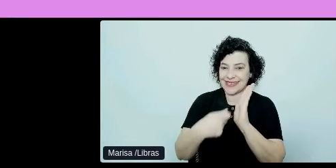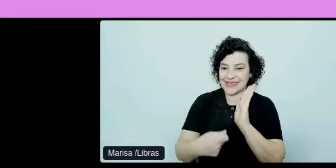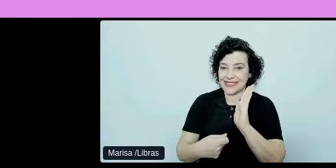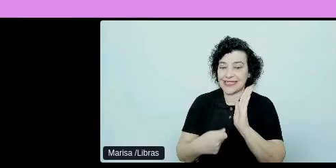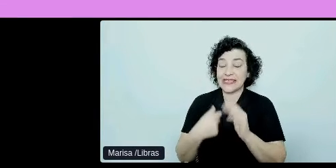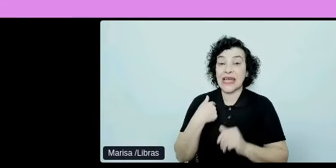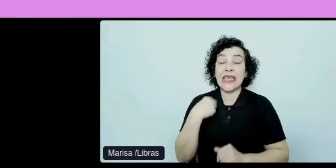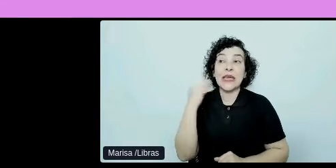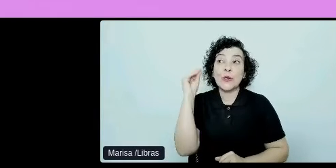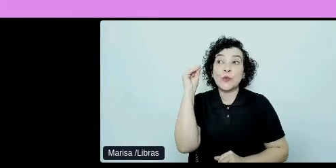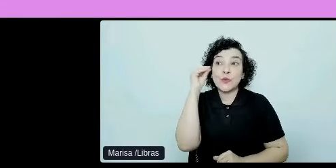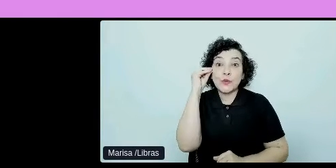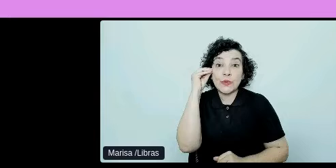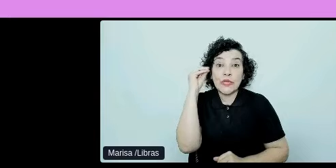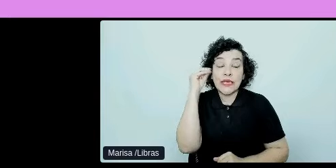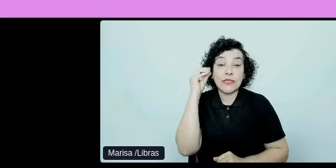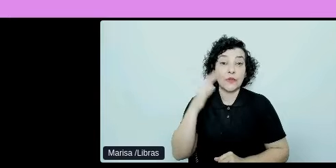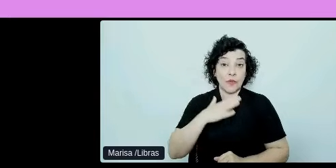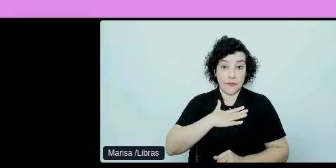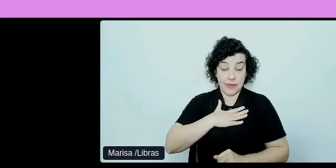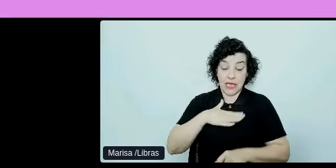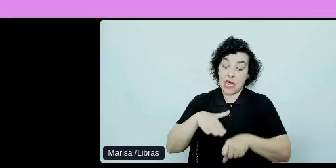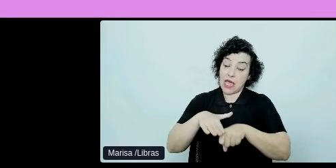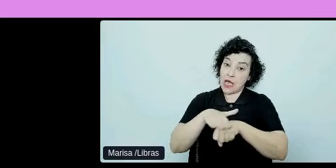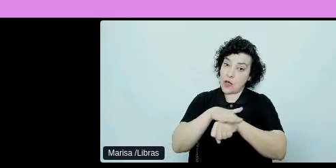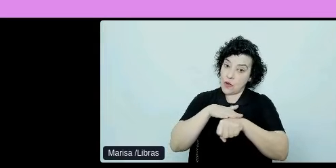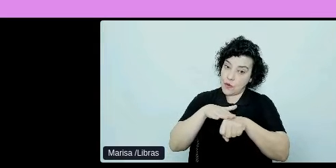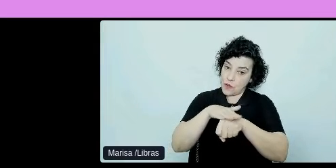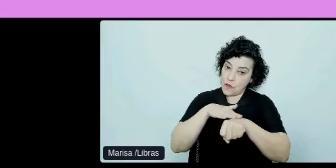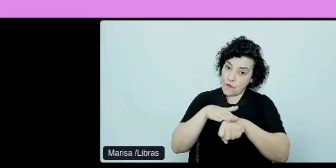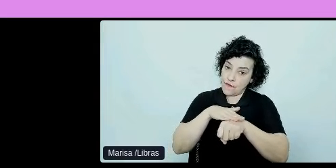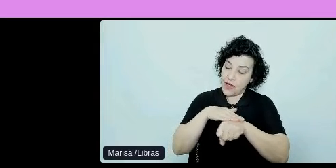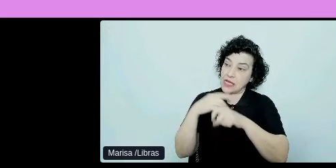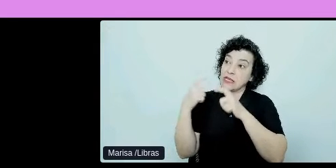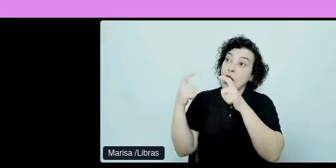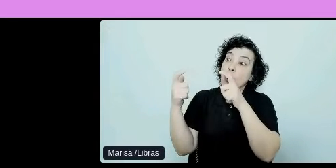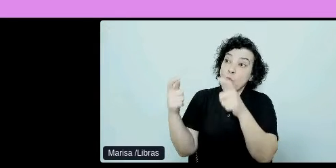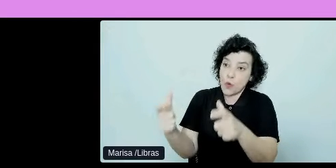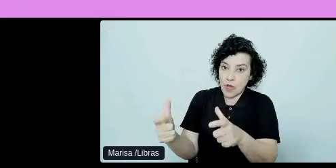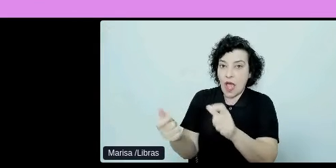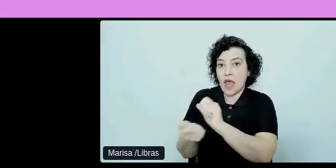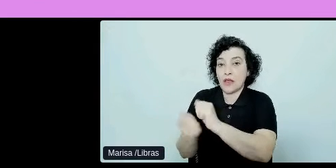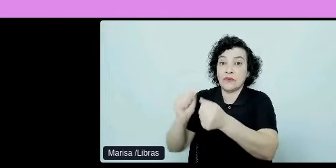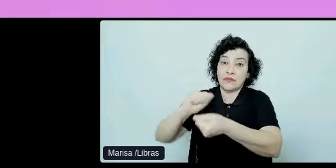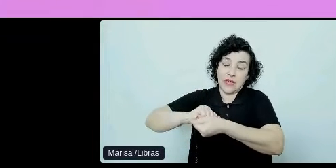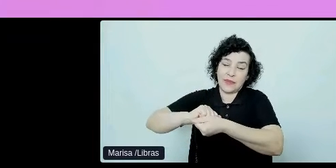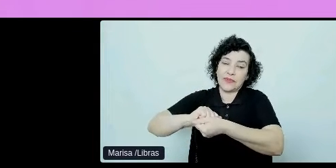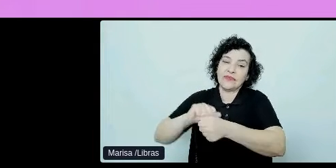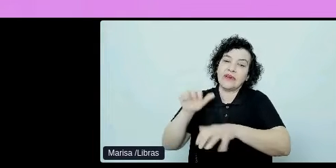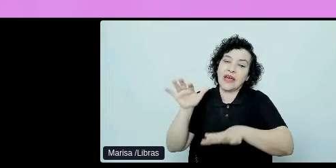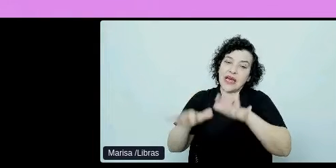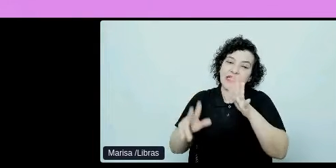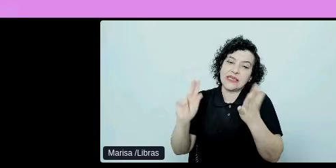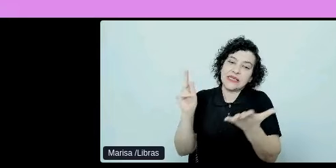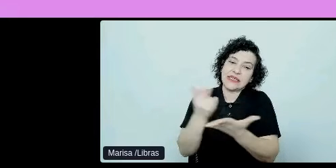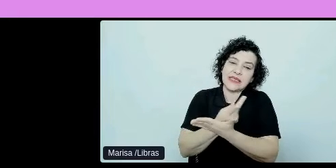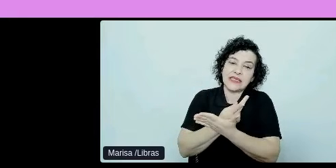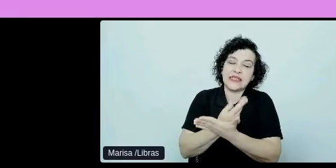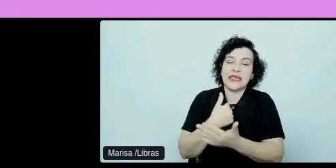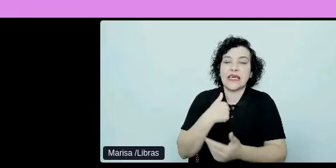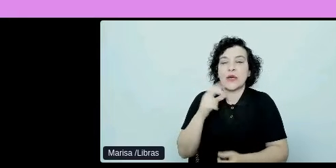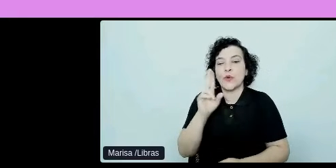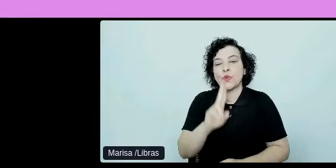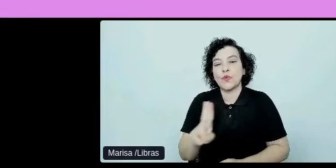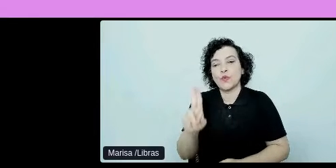tento sempre adequar a minha fala ao contexto onde eu estou, mas às vezes eu erro um pouco, eu uso uma linguagem que é,